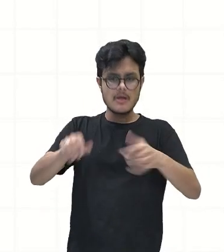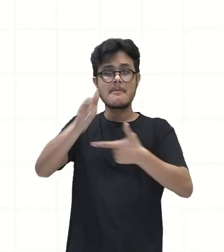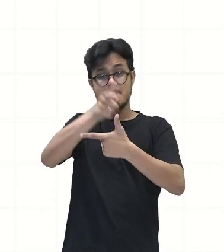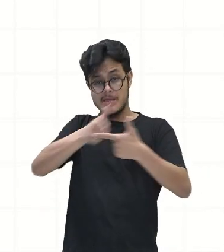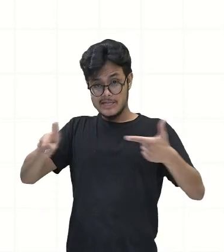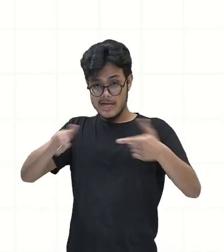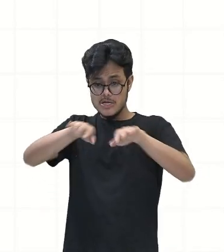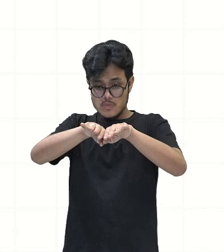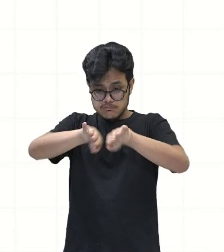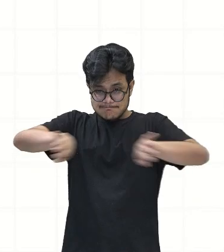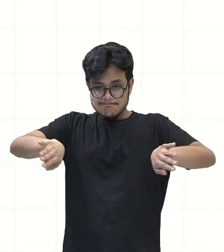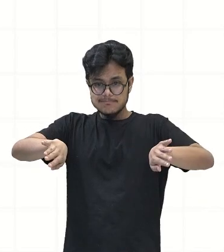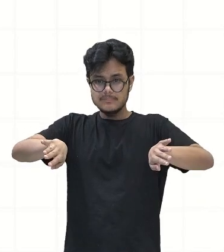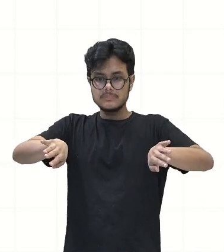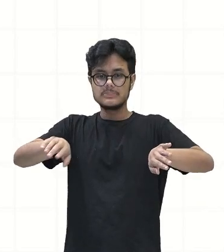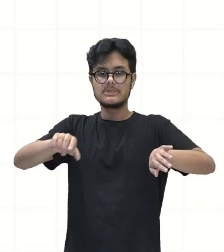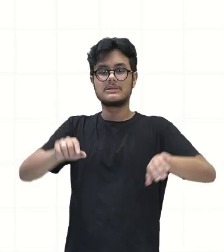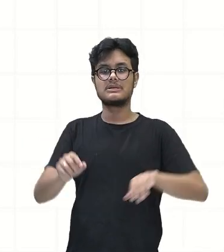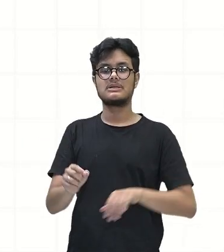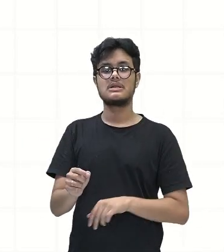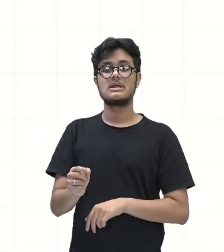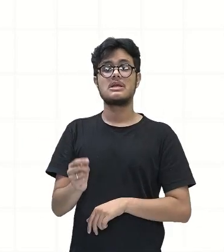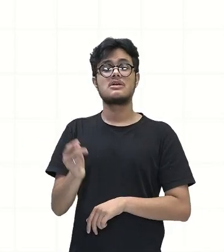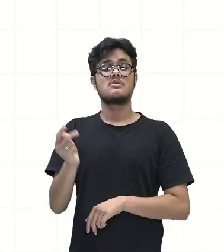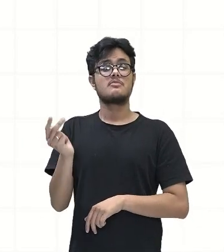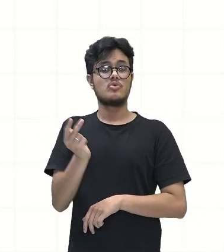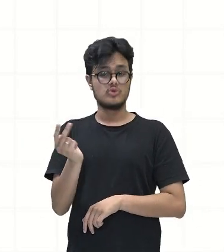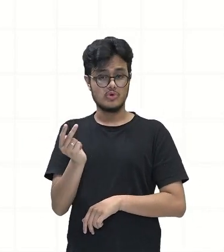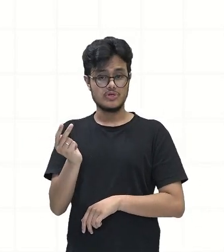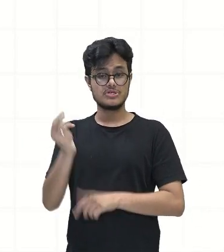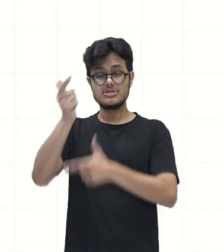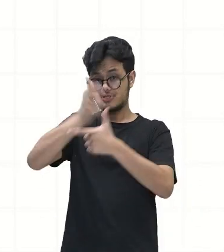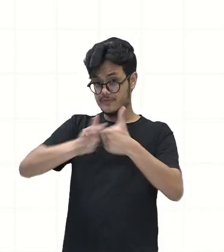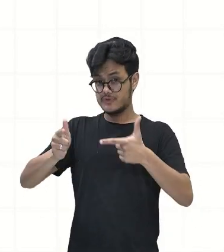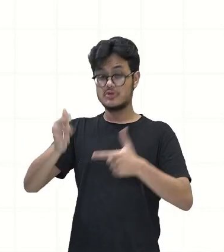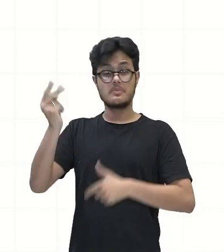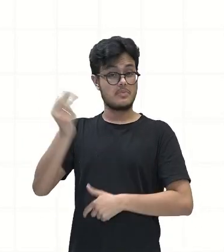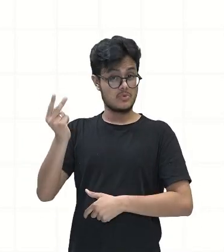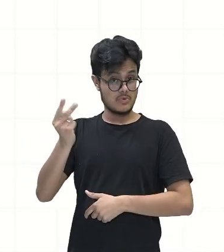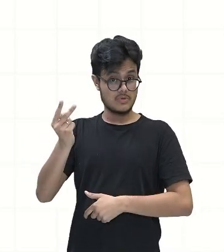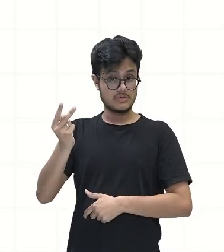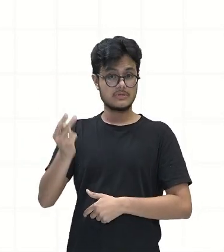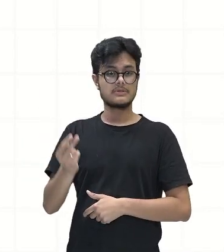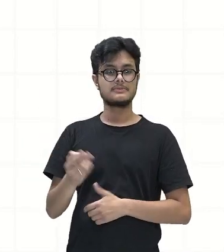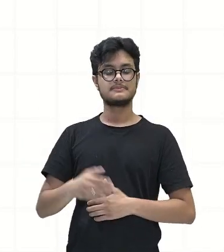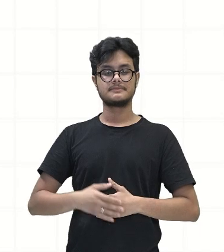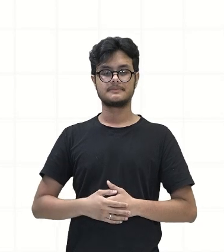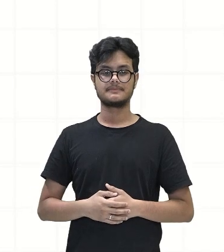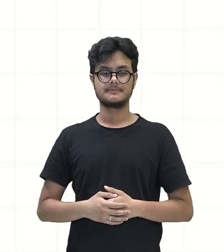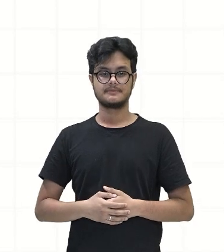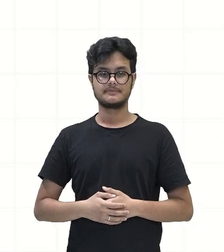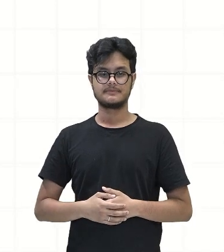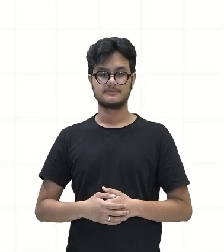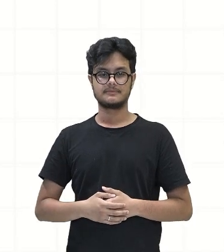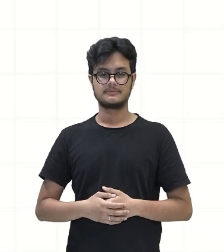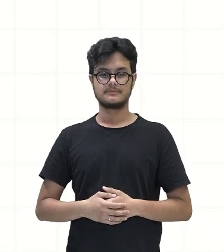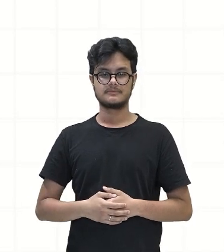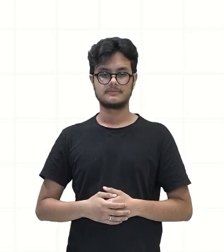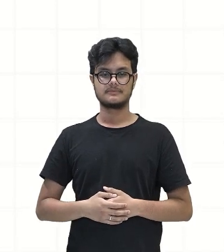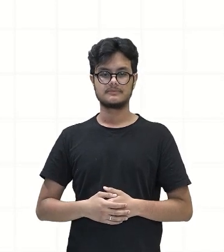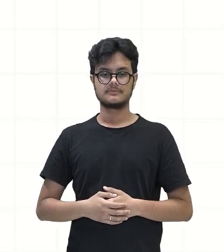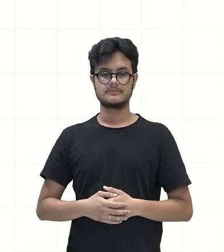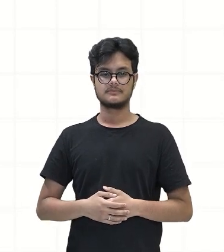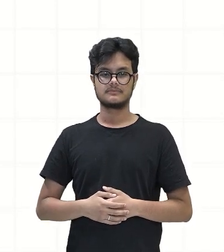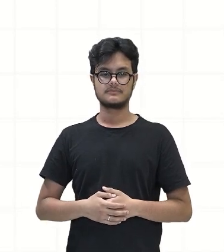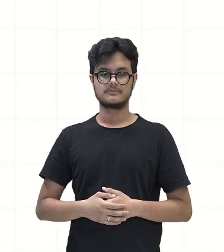dizer que esse cateto aqui de baixo é o lado dividido por 2. Né? Então, fica assim, ó, um triângulo